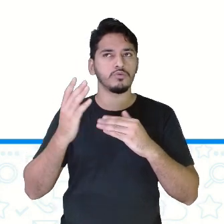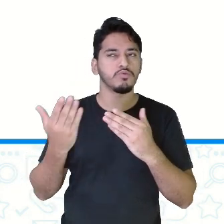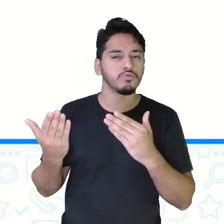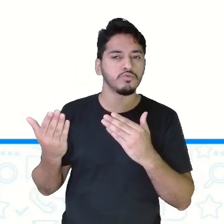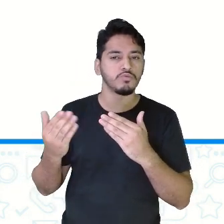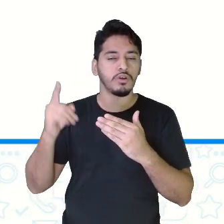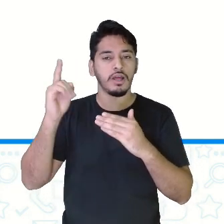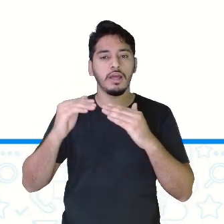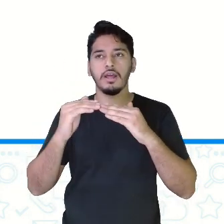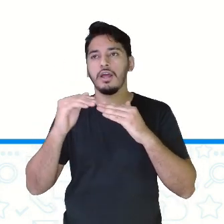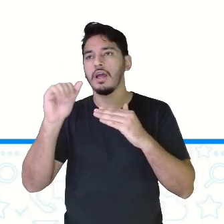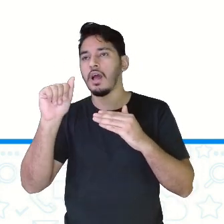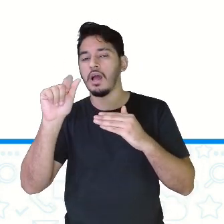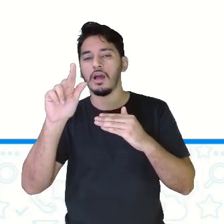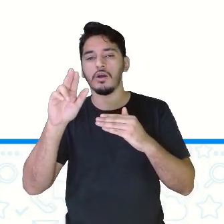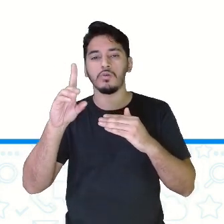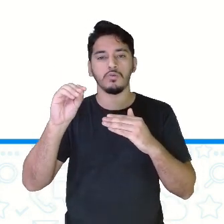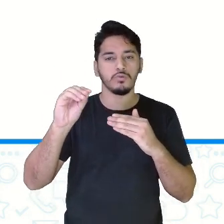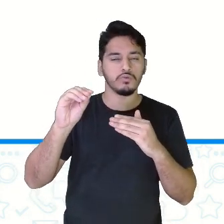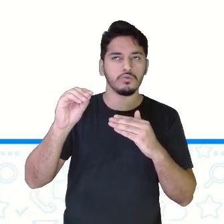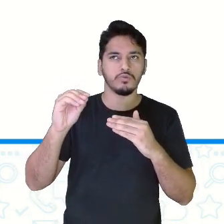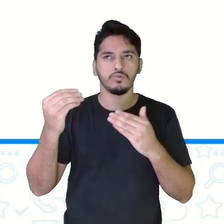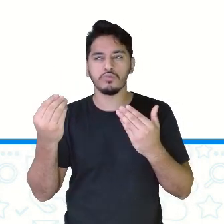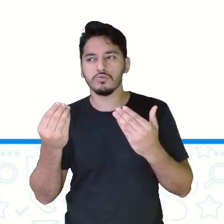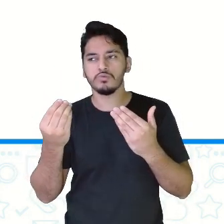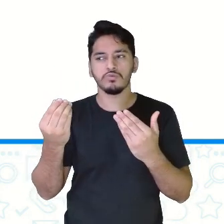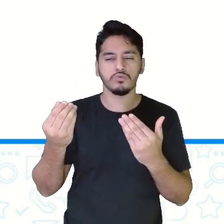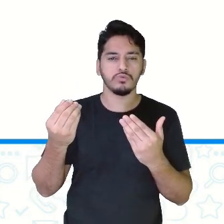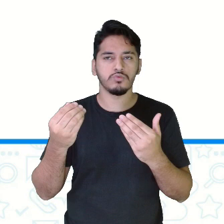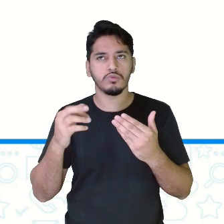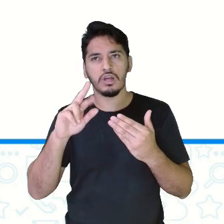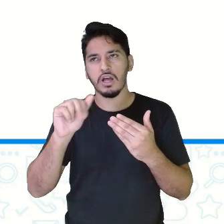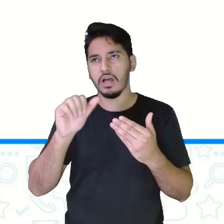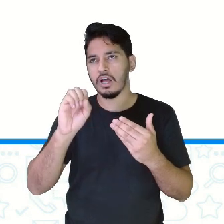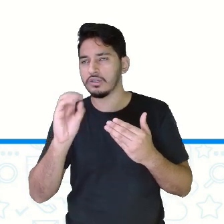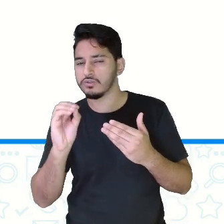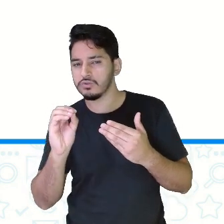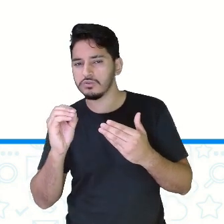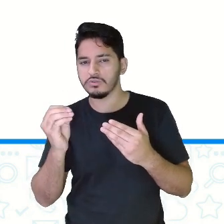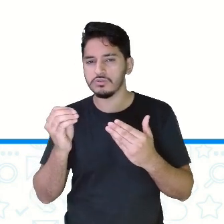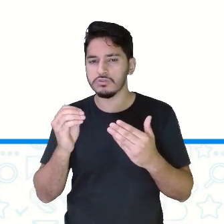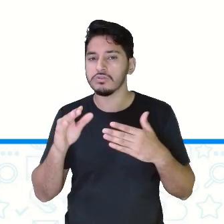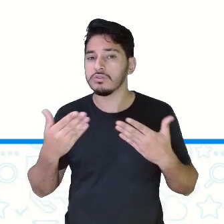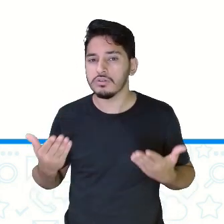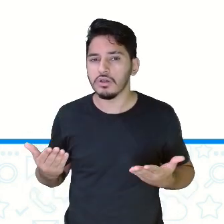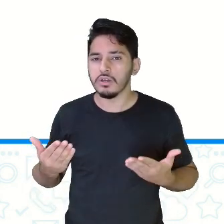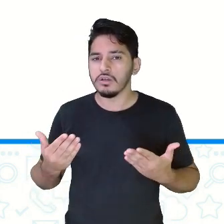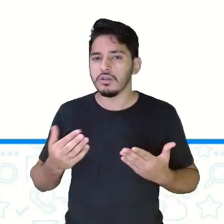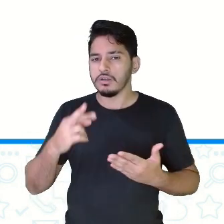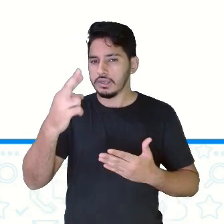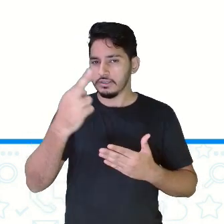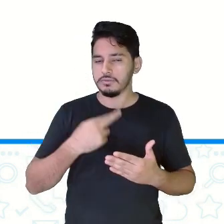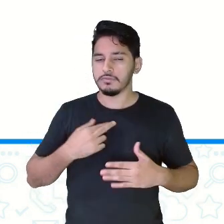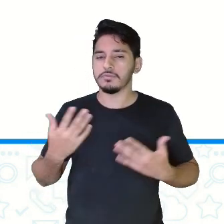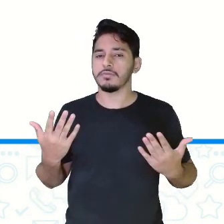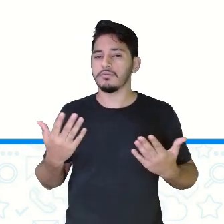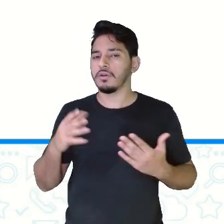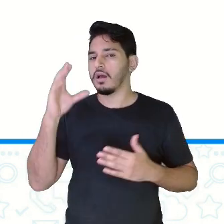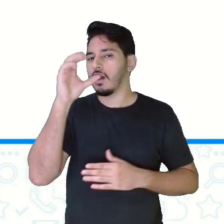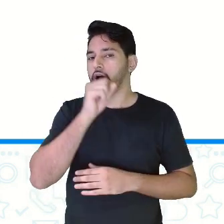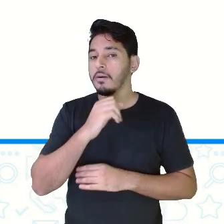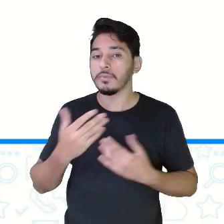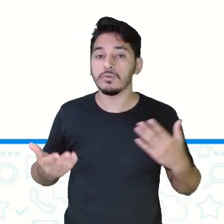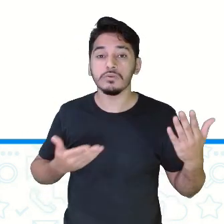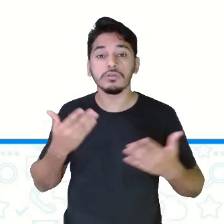É um ângulo agudo? Um ângulo raso? E aí? Diz para mim, quinto ano,